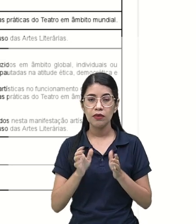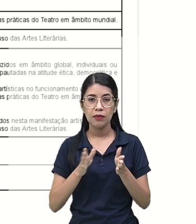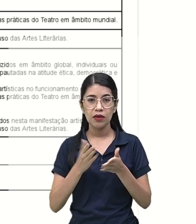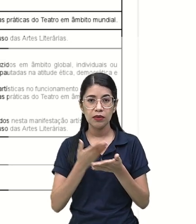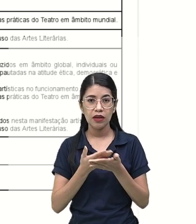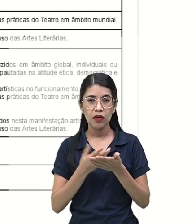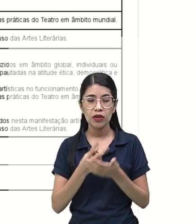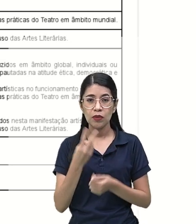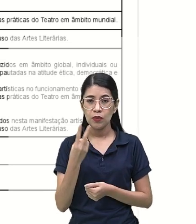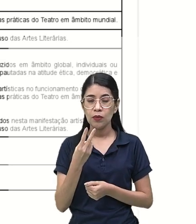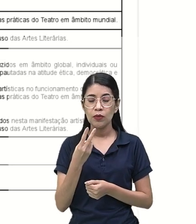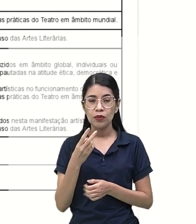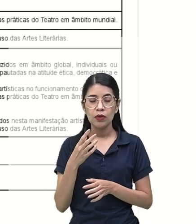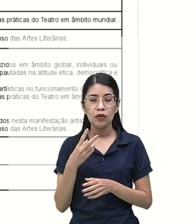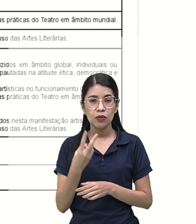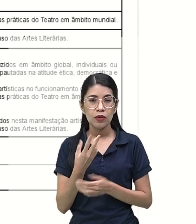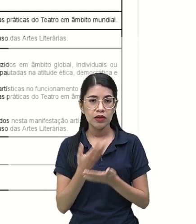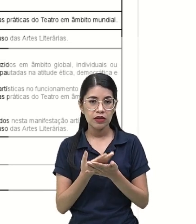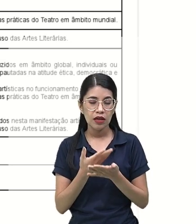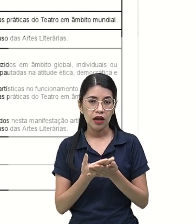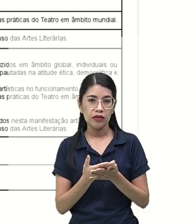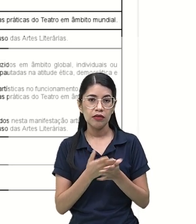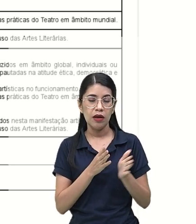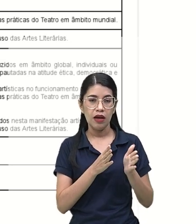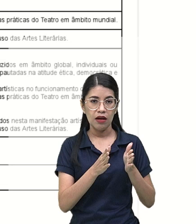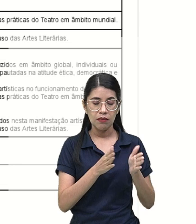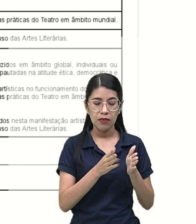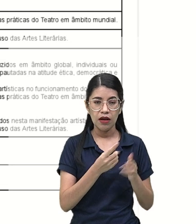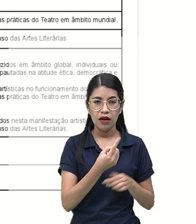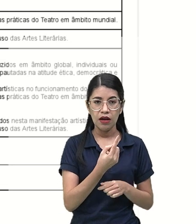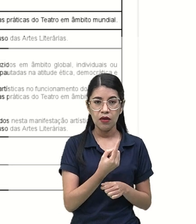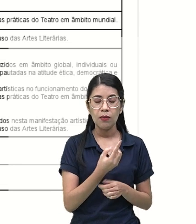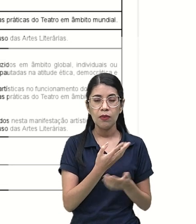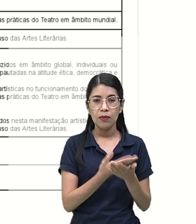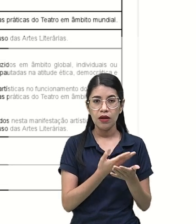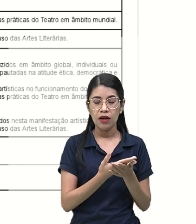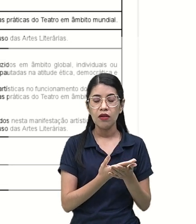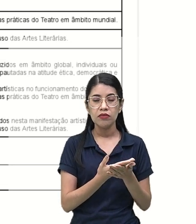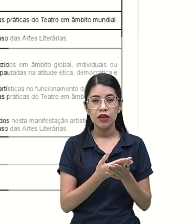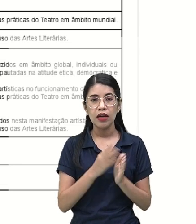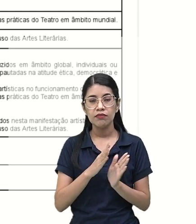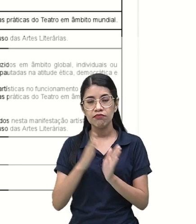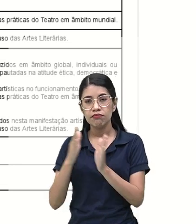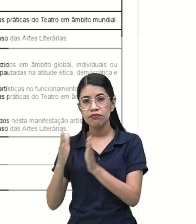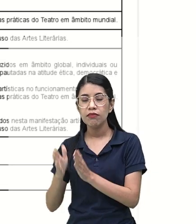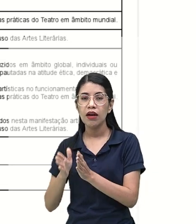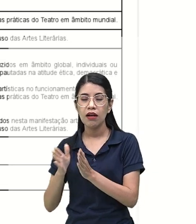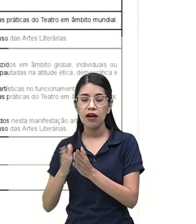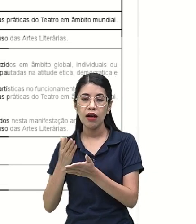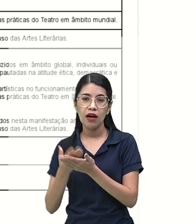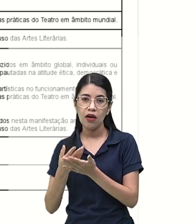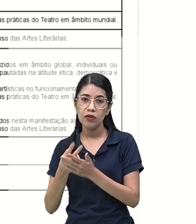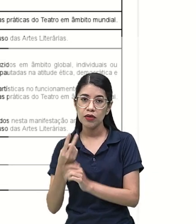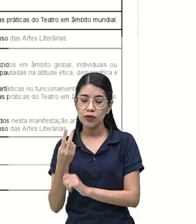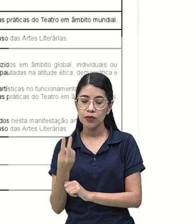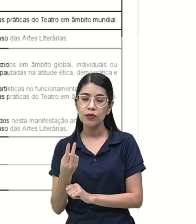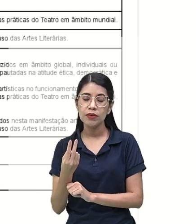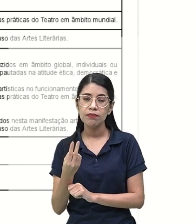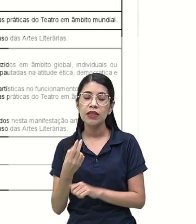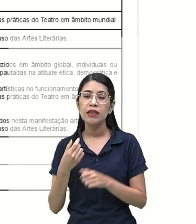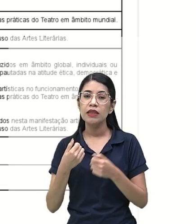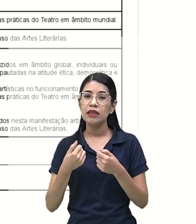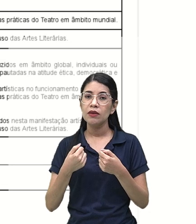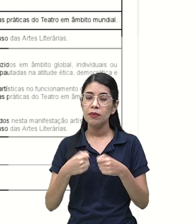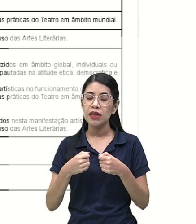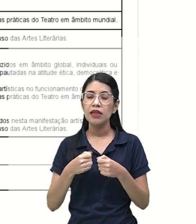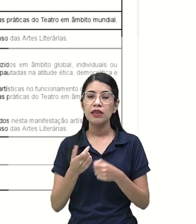transmissão, 2 aulas, né, 2 momentos. Na primeira aula, no primeiro momento é uma aula, no segundo momento é a aula 2. Então, você vai